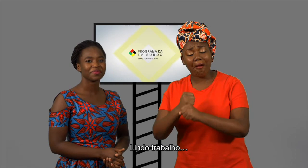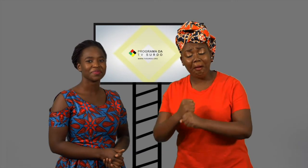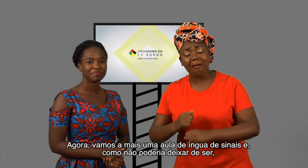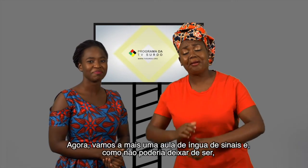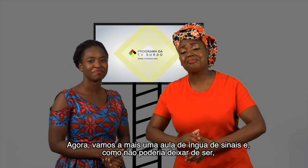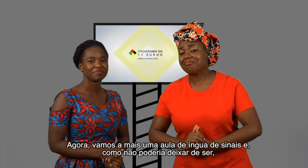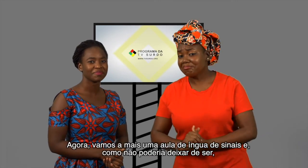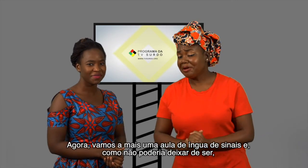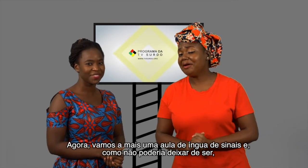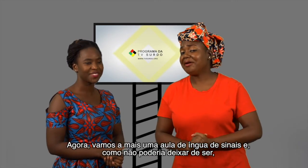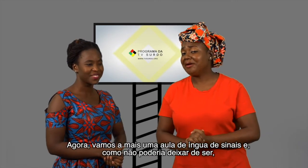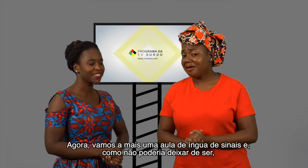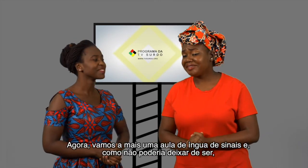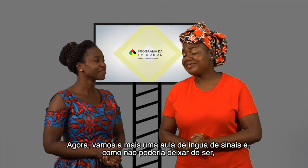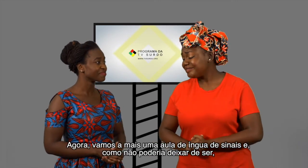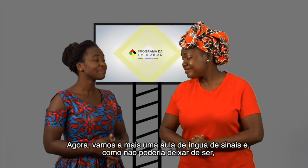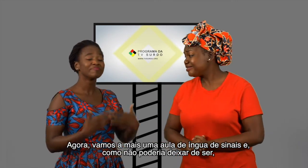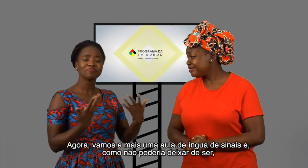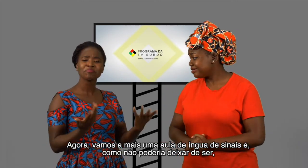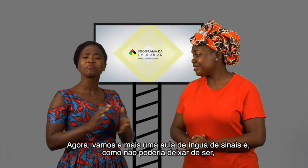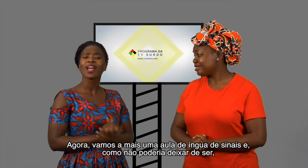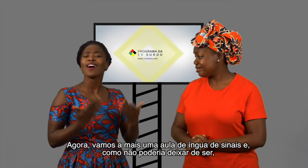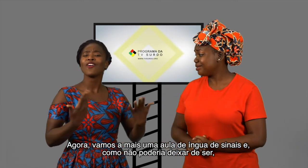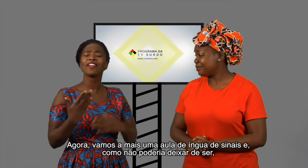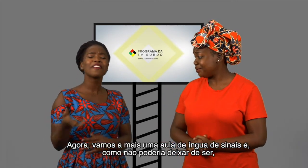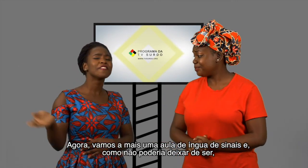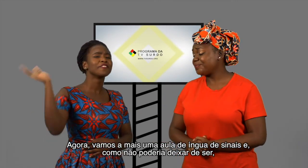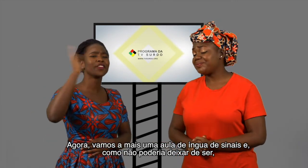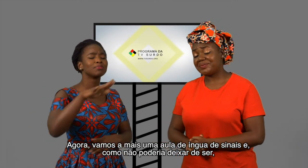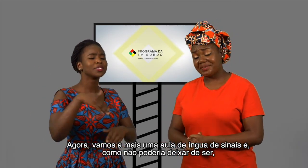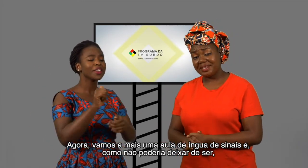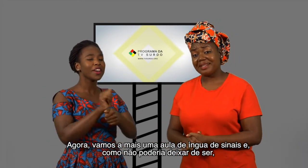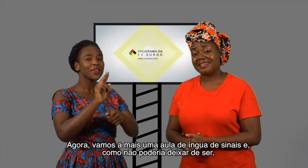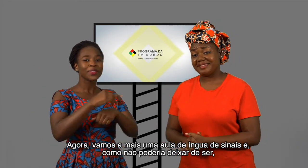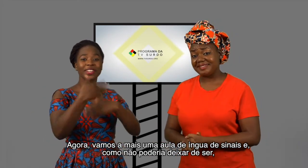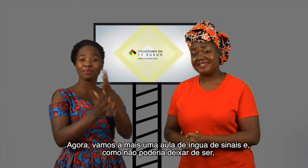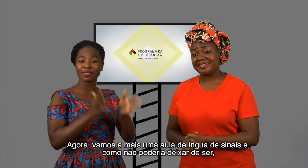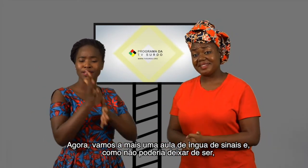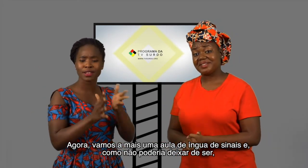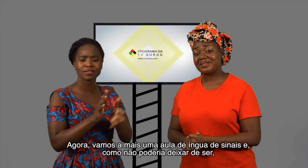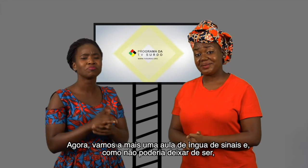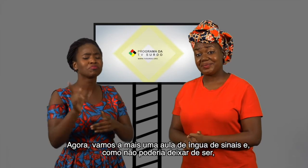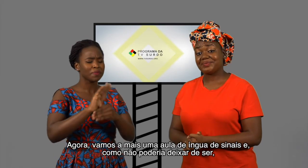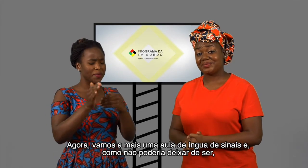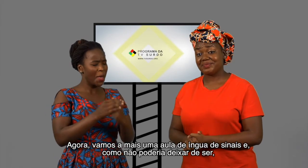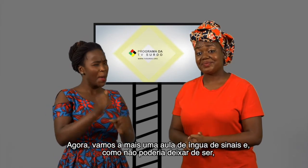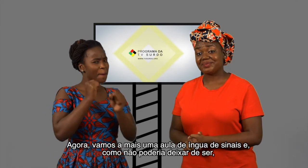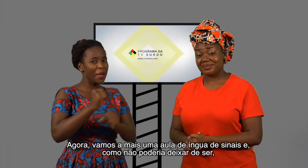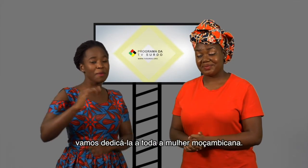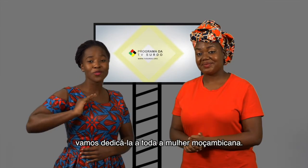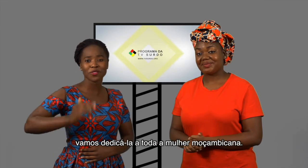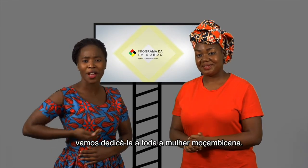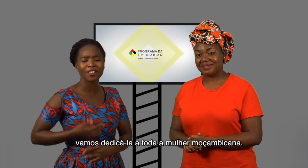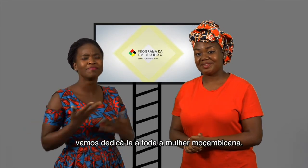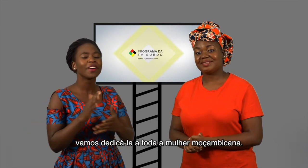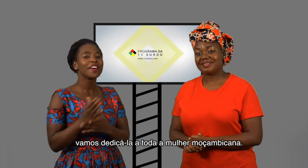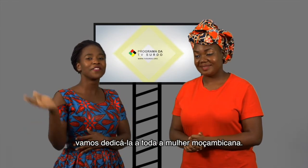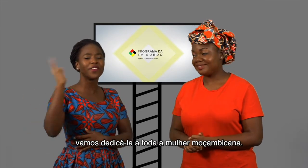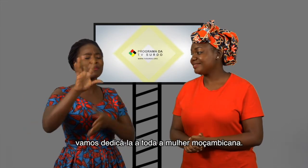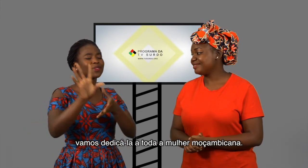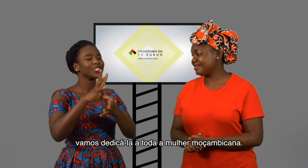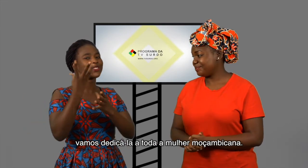Agora, vamos a mais uma aula de língua de sinais. E como não poderia deixar de